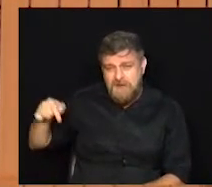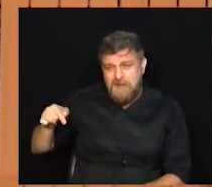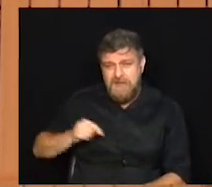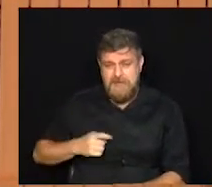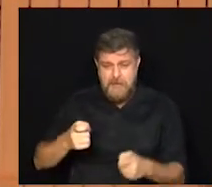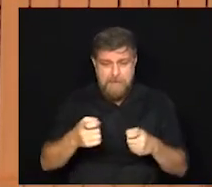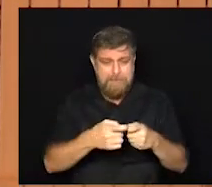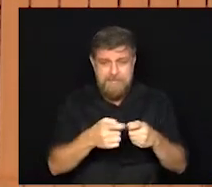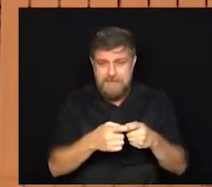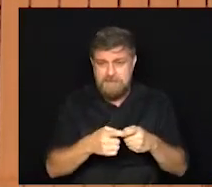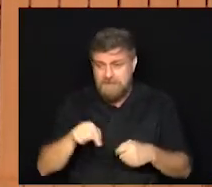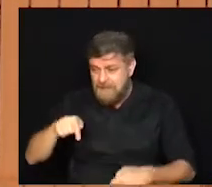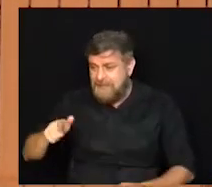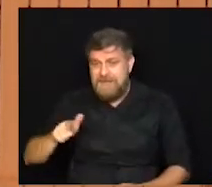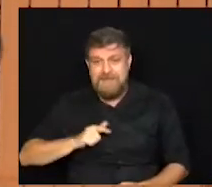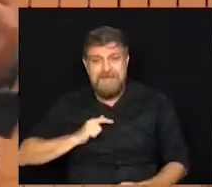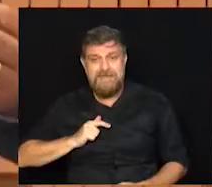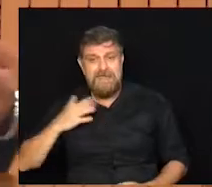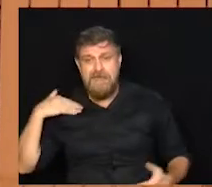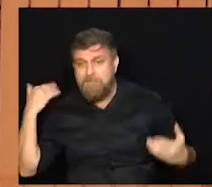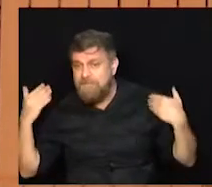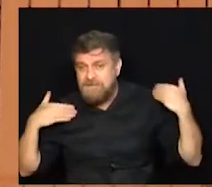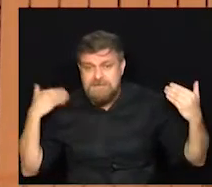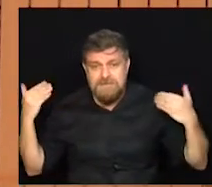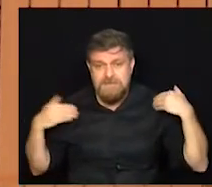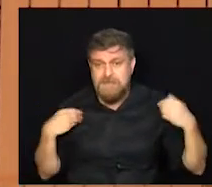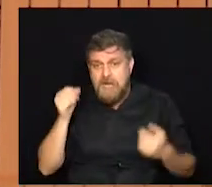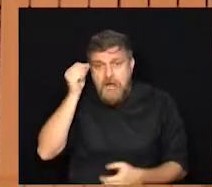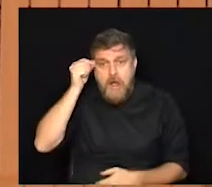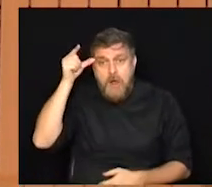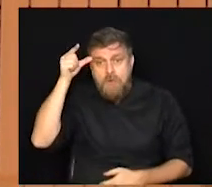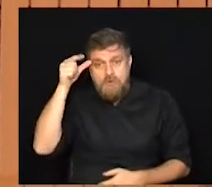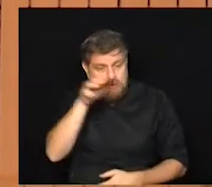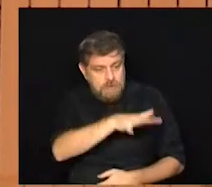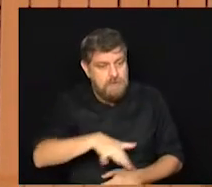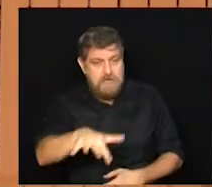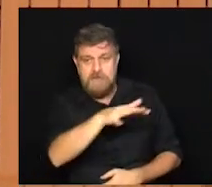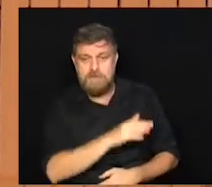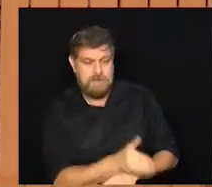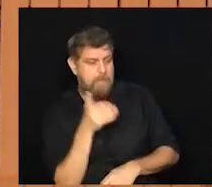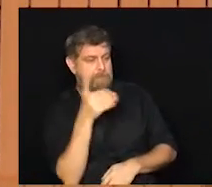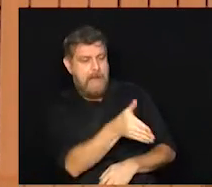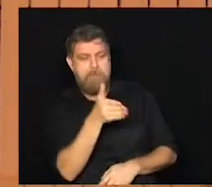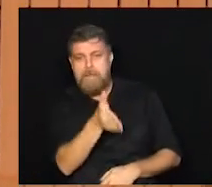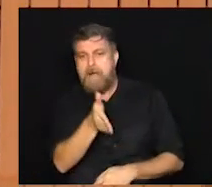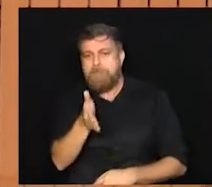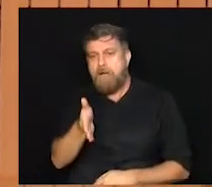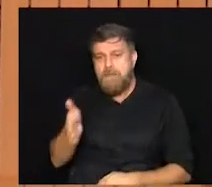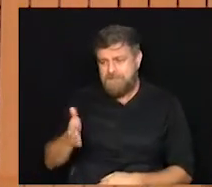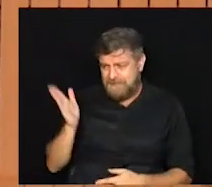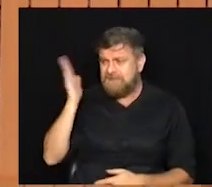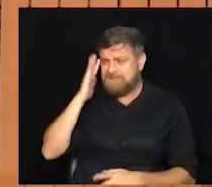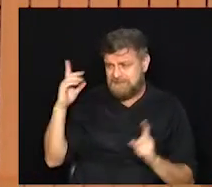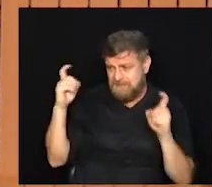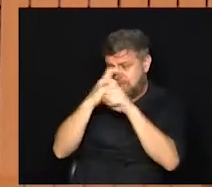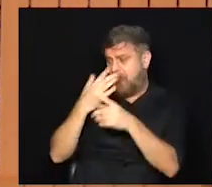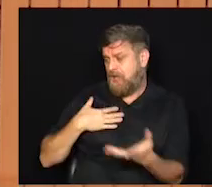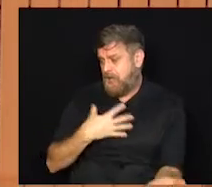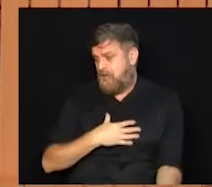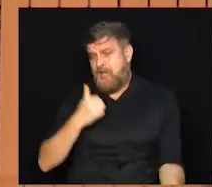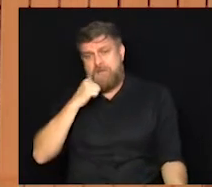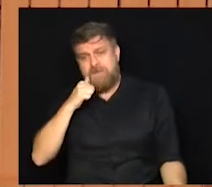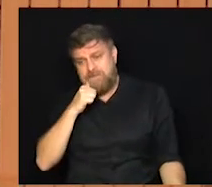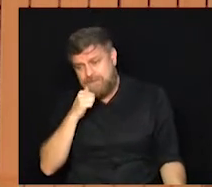médico, ele tem que ter sua área de lazer, de cultura, ele poder participar também. E eu sei a dificuldade que tem, porque minha filha passou por